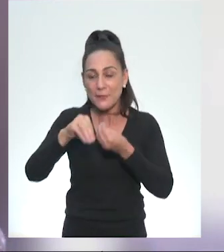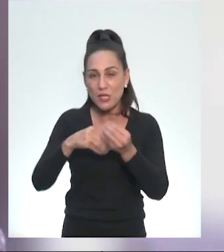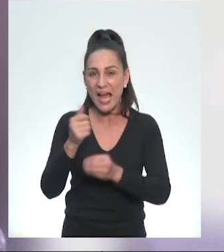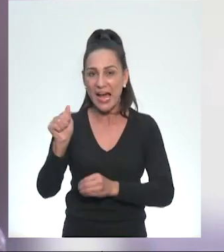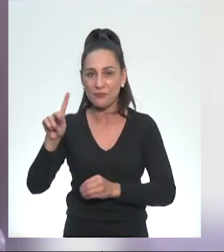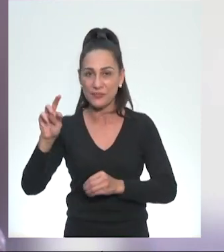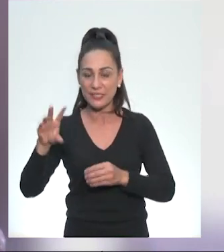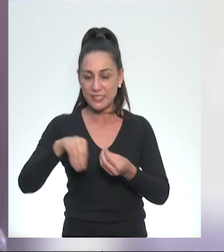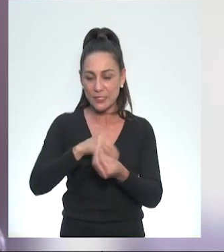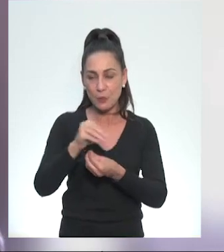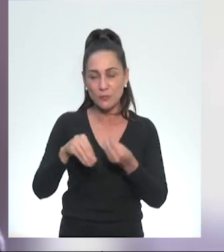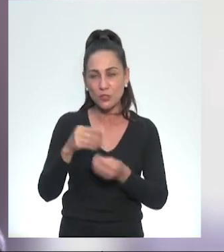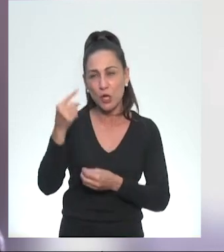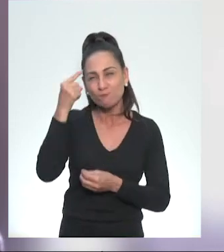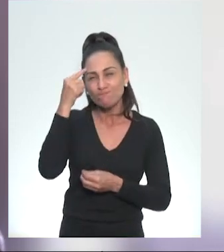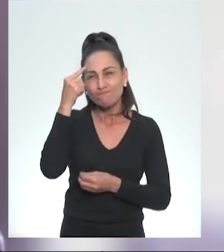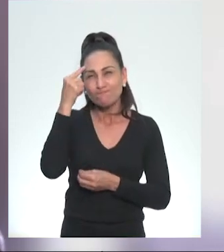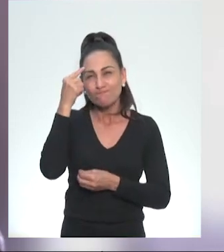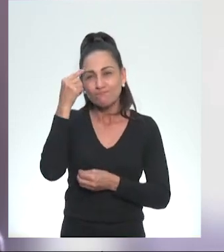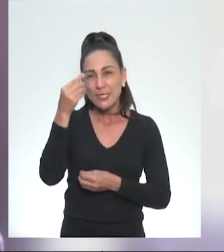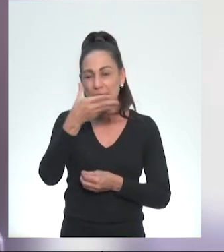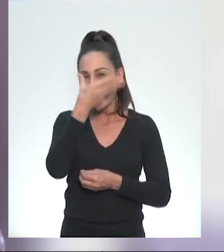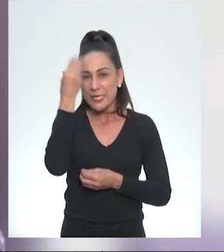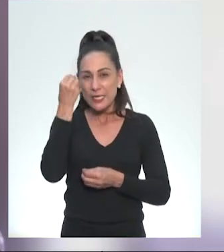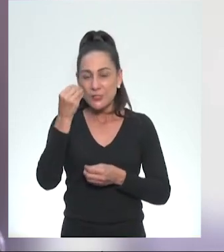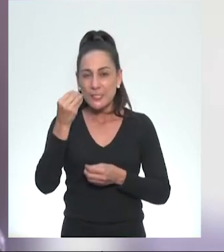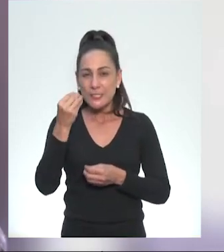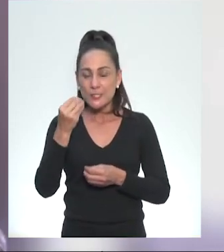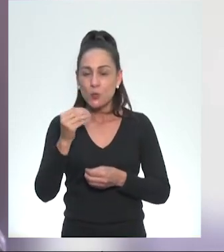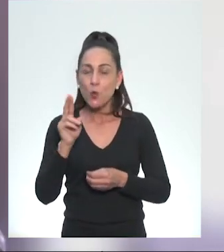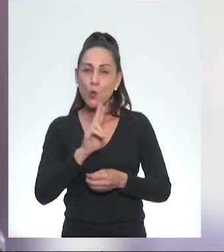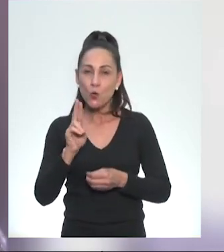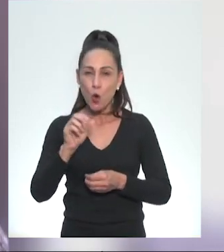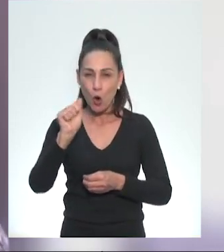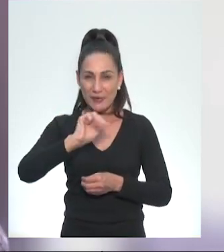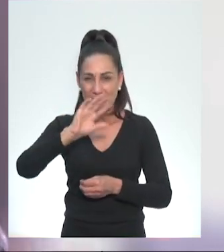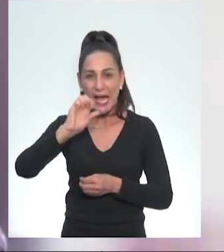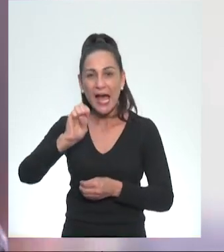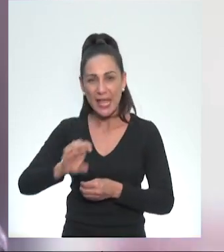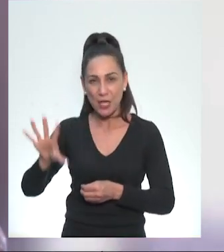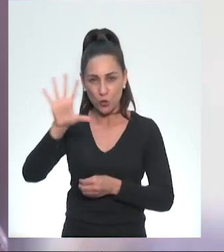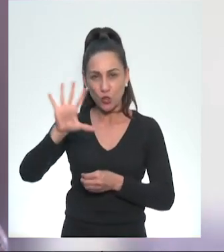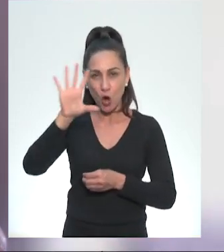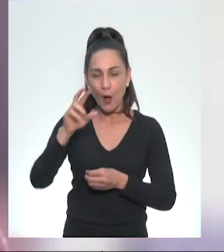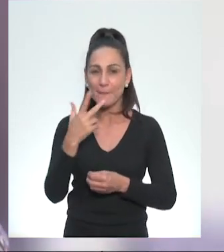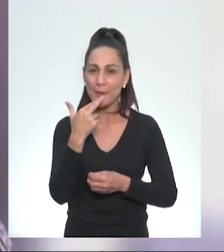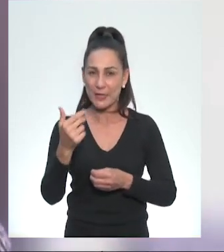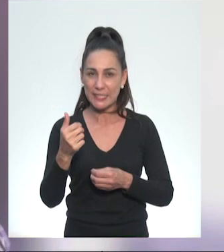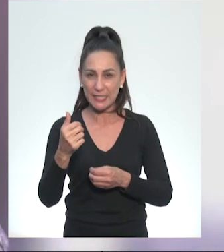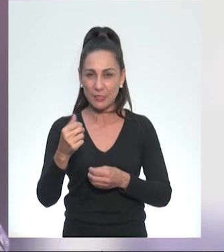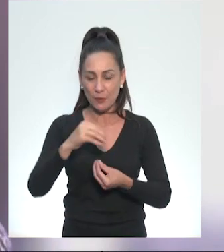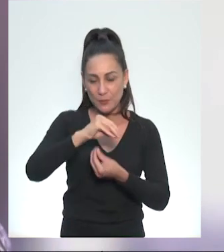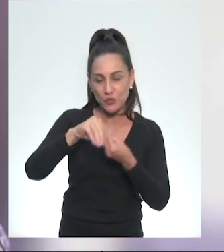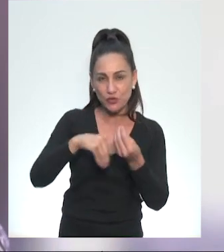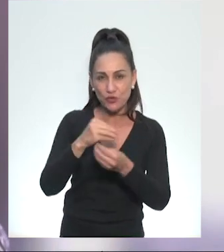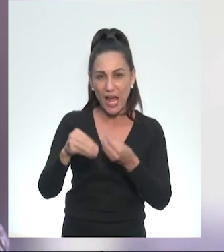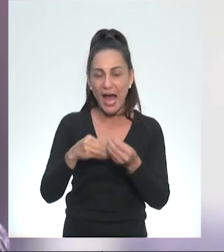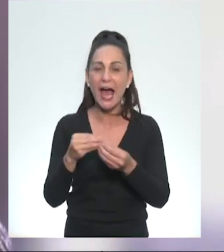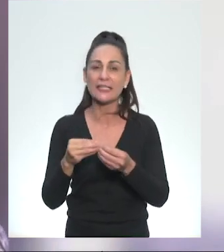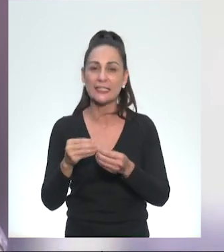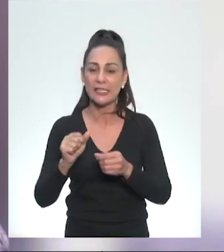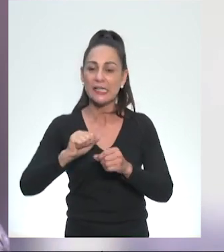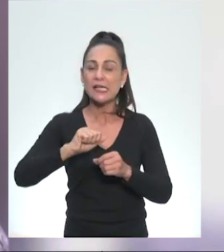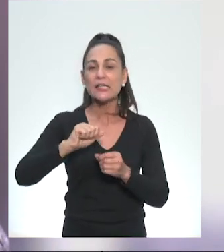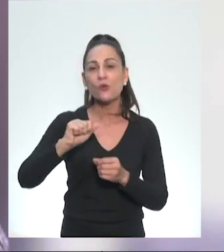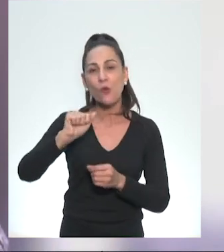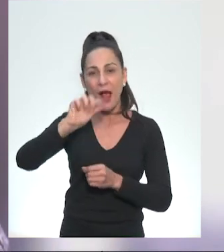a gente pensa... Fugiu aqui o nome da Europa, mas de uma língua europeia com uma das linguagens aí